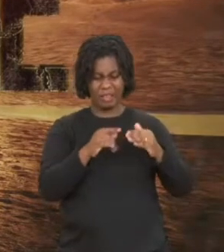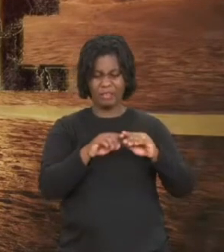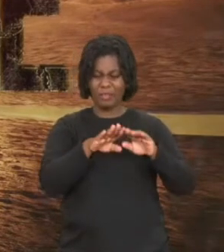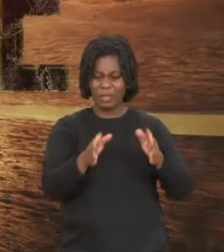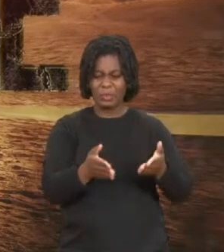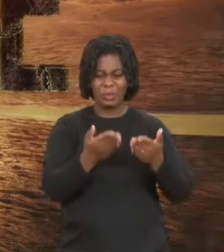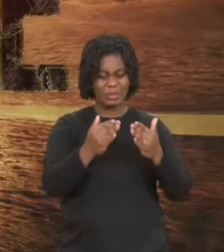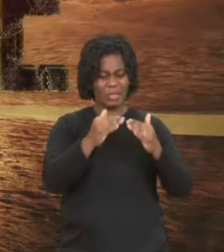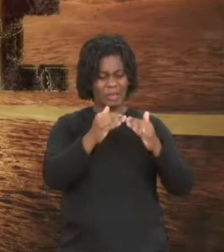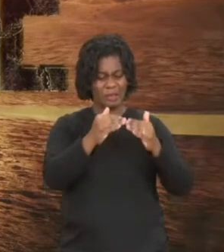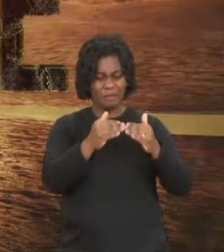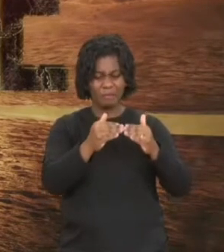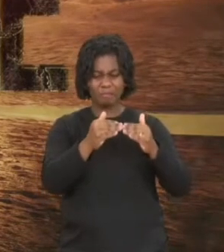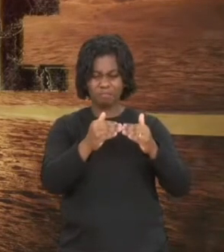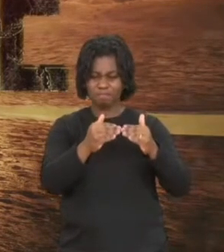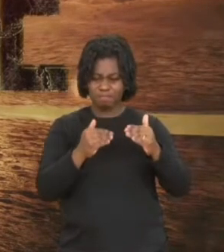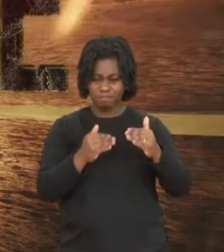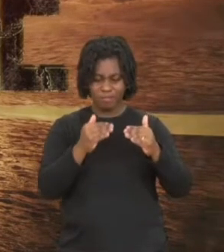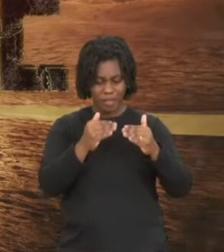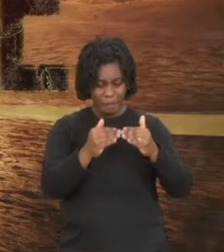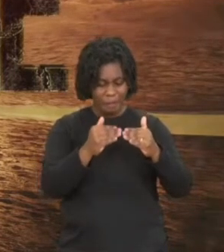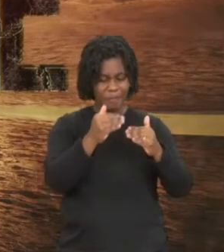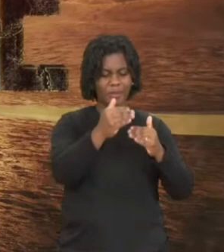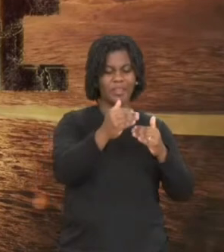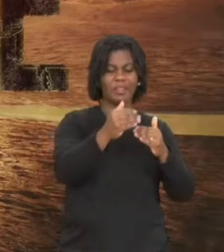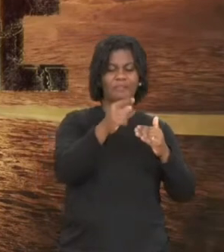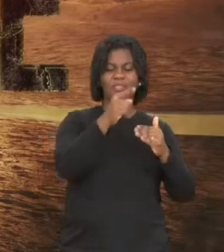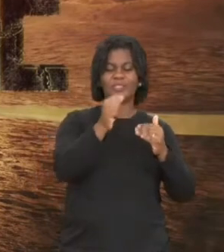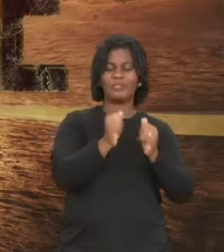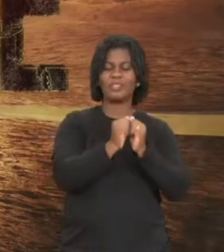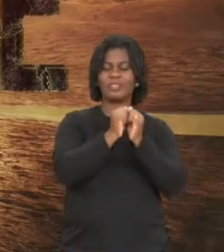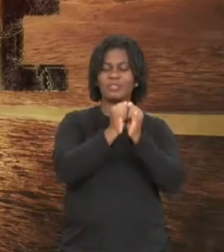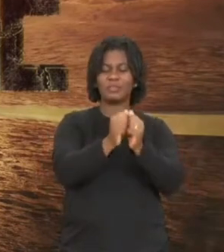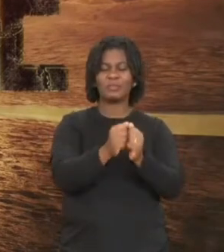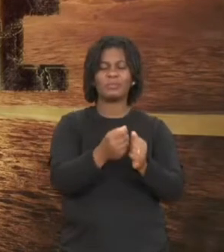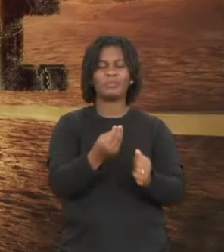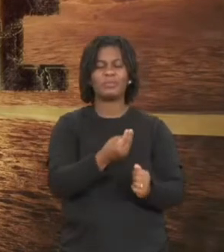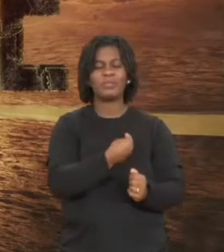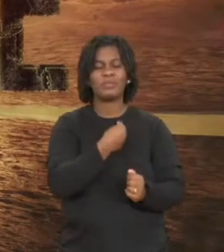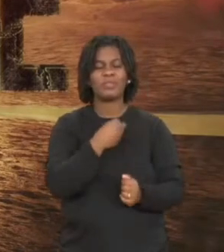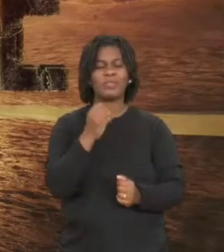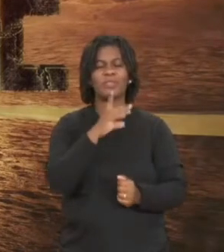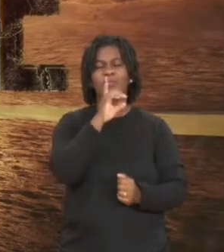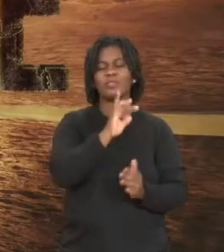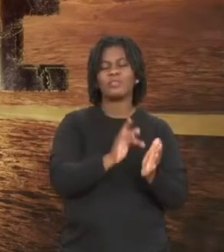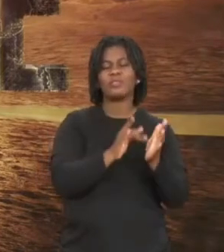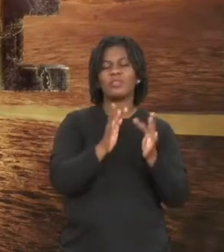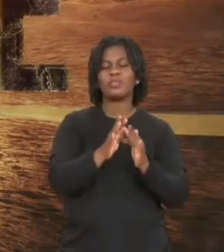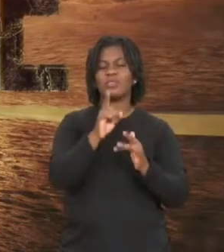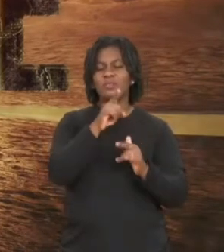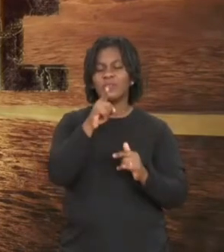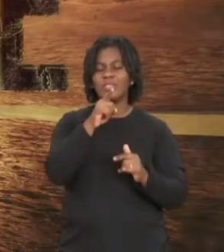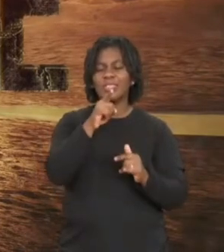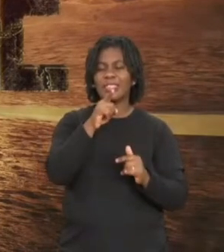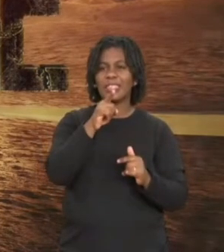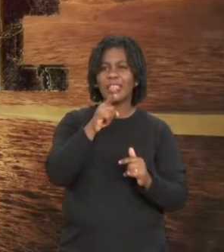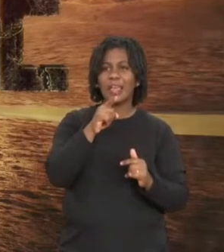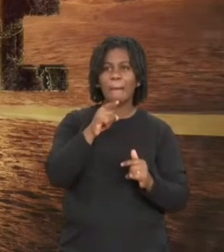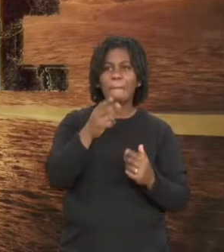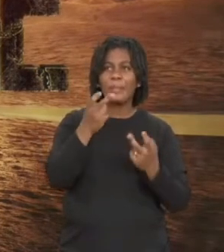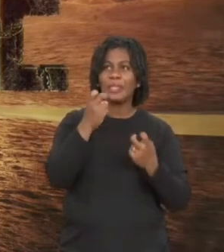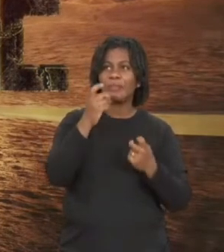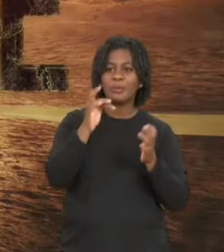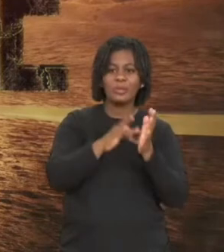aqui. Você ouviu ele te chamando e você veio. Então sua vida não pode